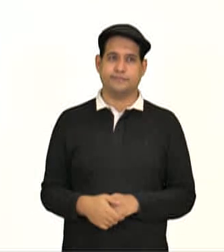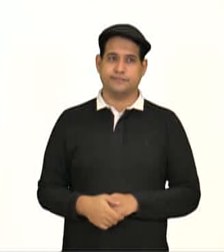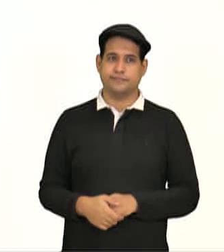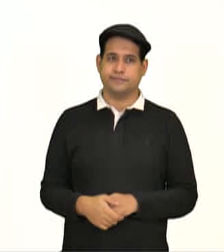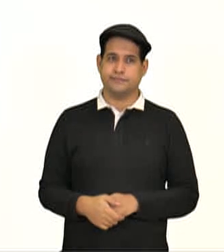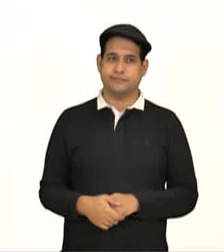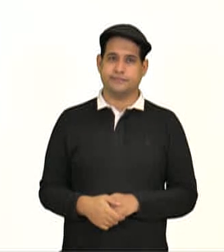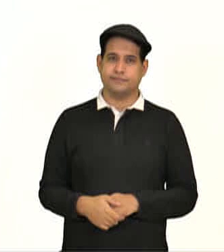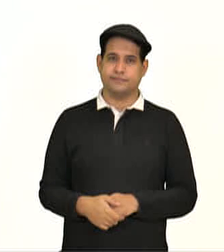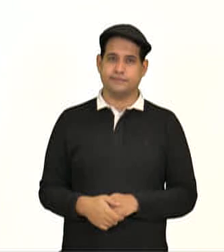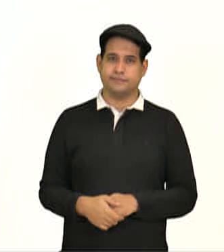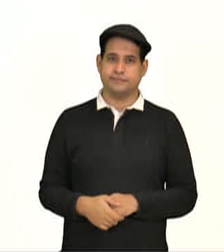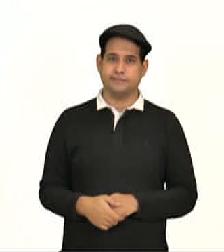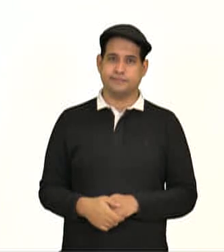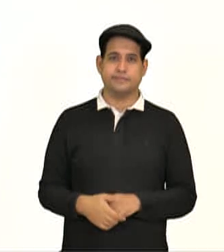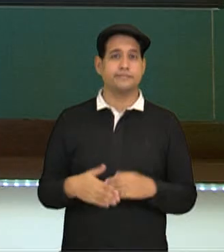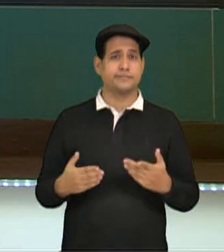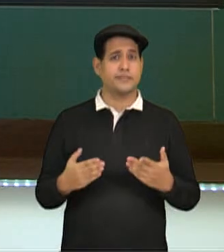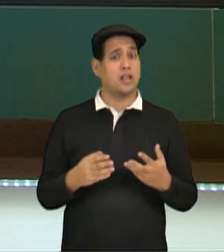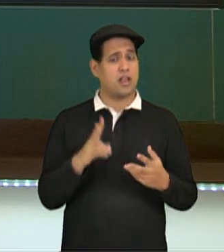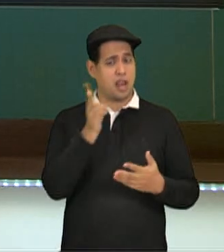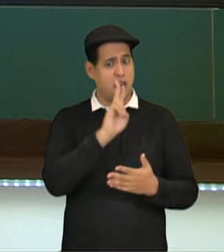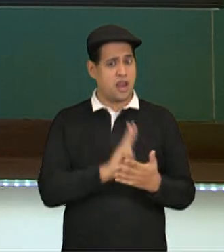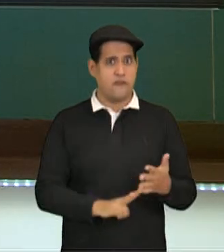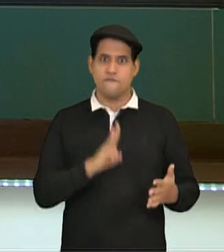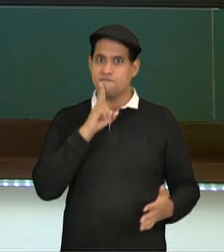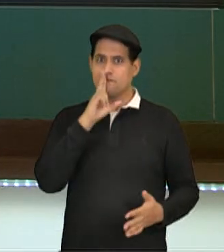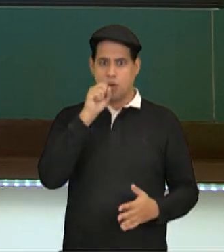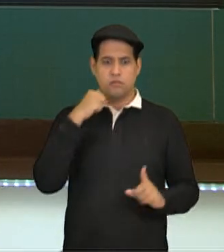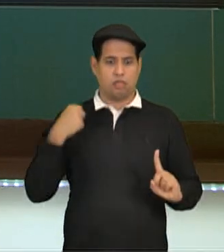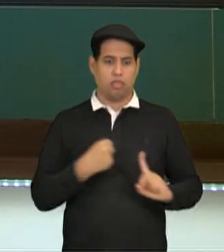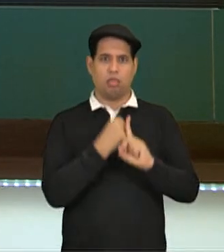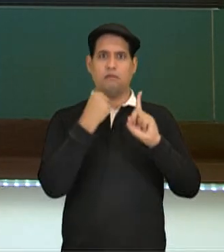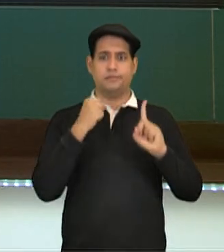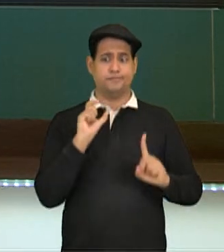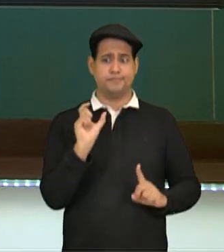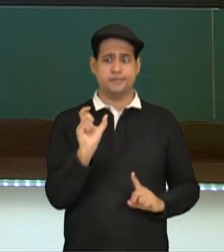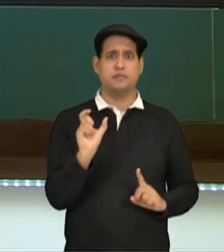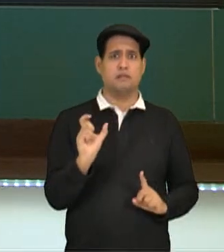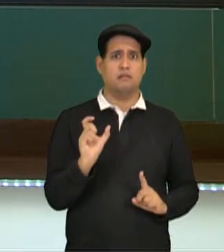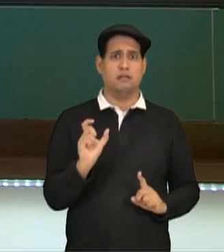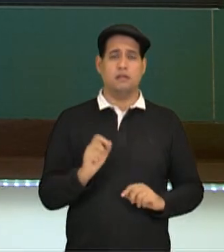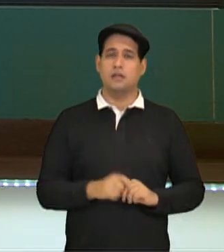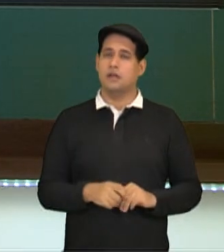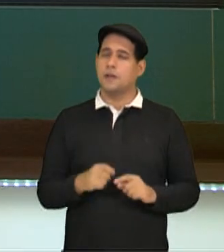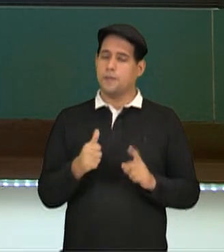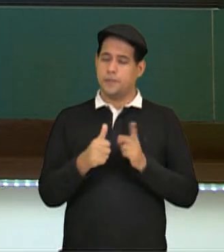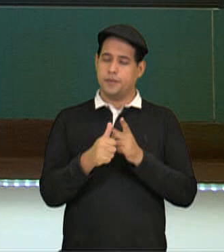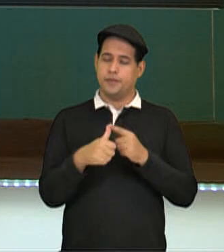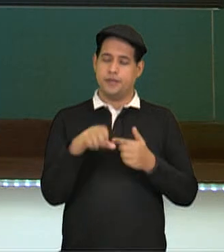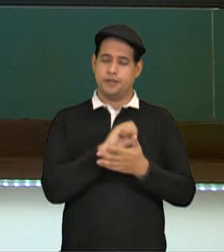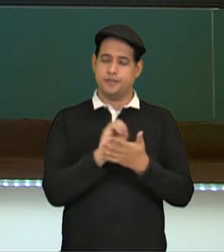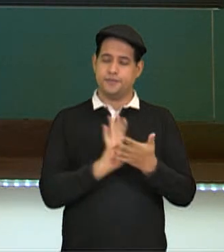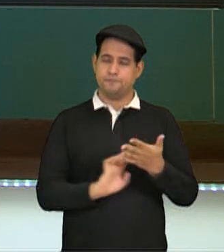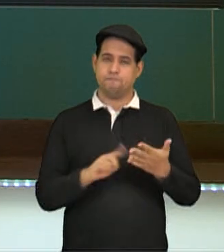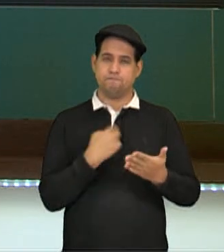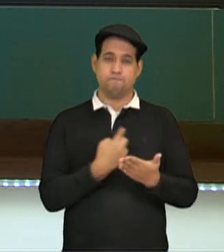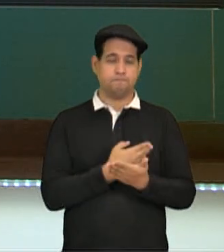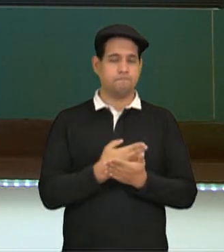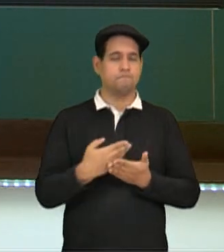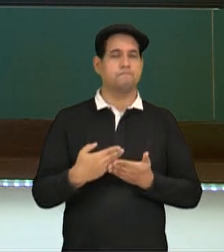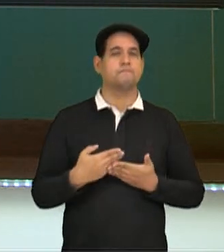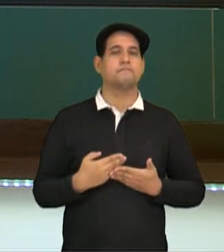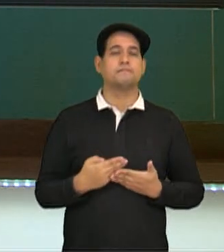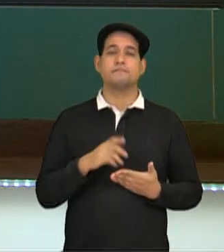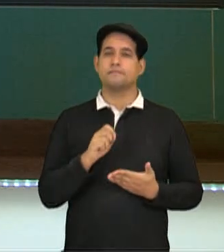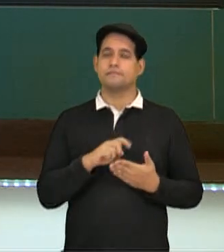E aí, a gente já leu, né, bem forte aqui o impacto das primeiras palavras e vamos para a primeira atividade já para a gente começar aquecendo